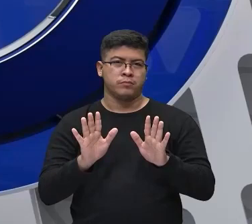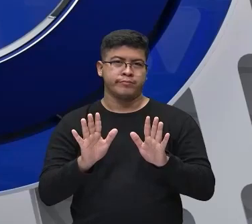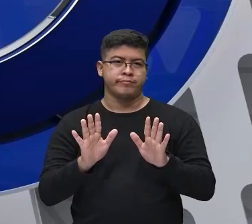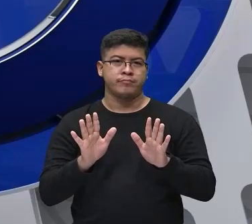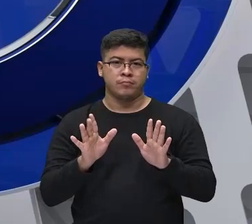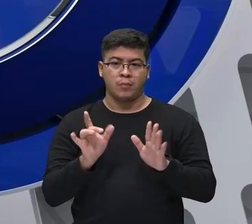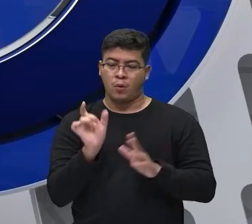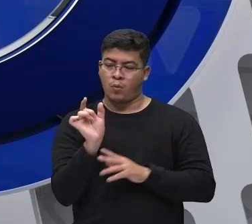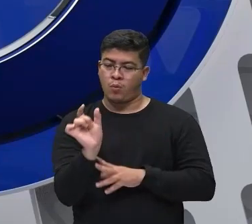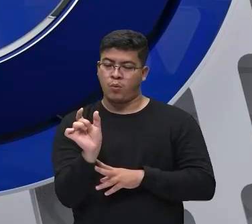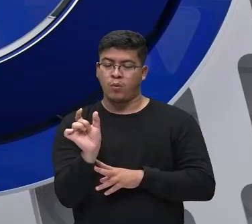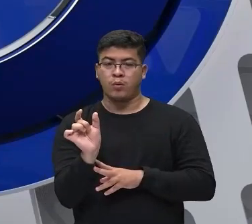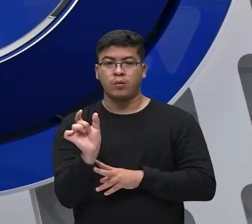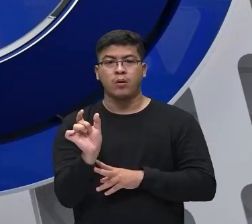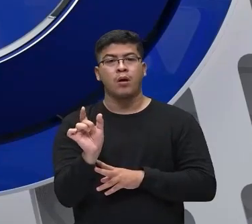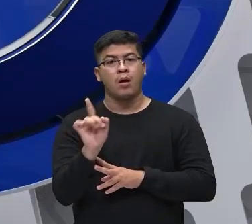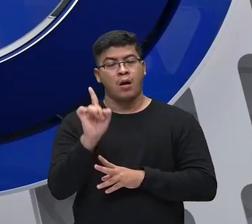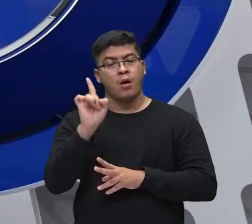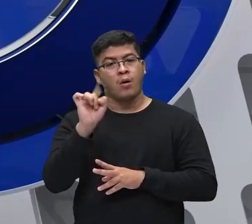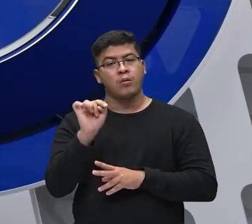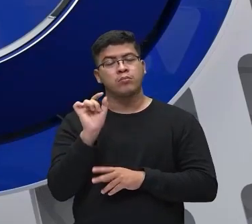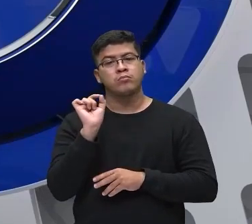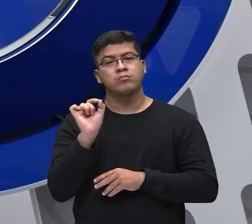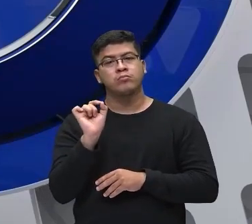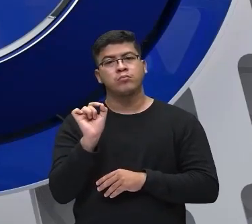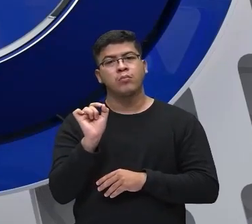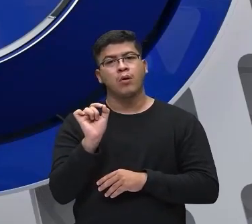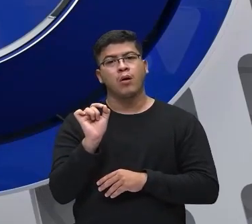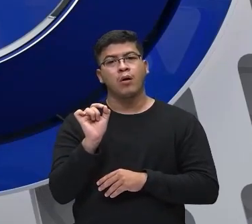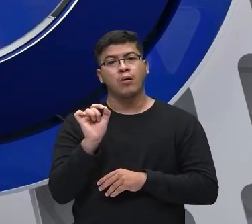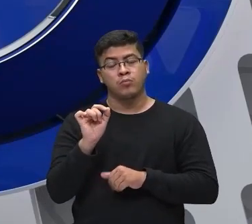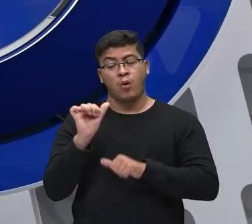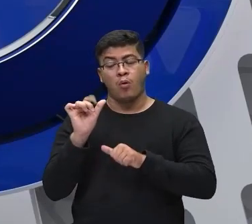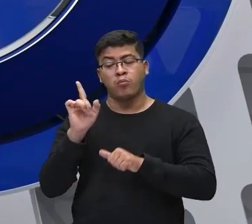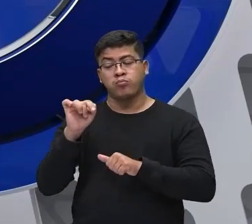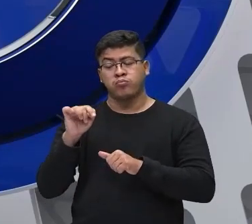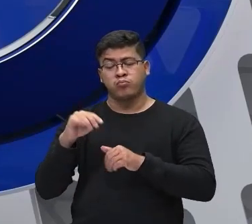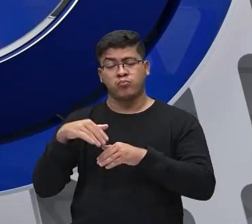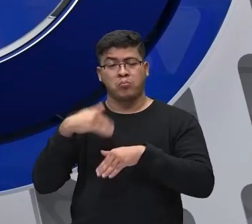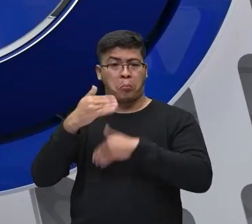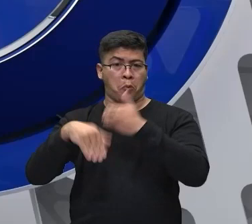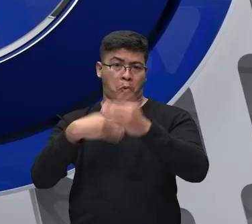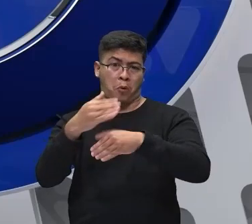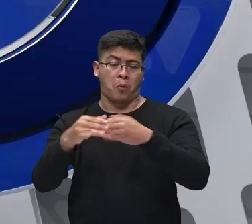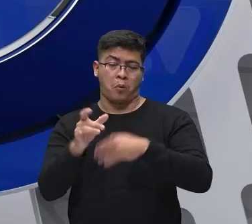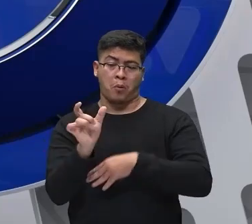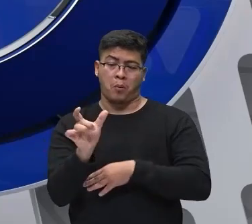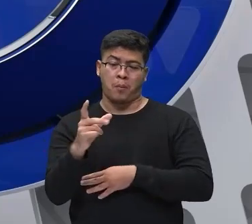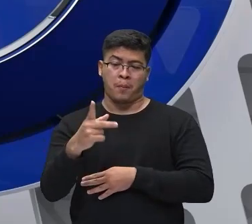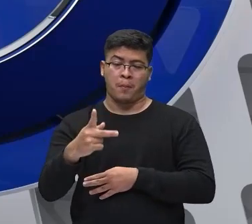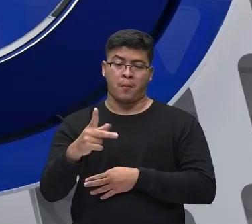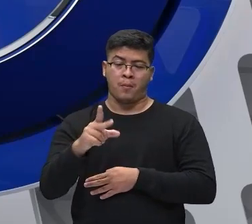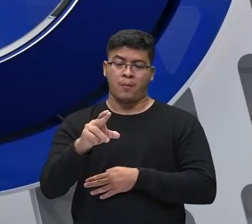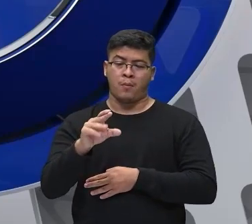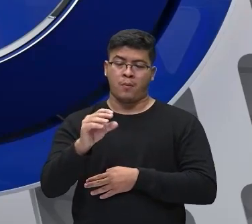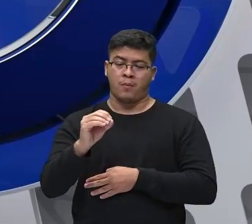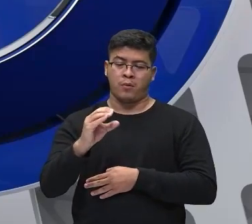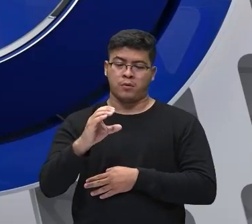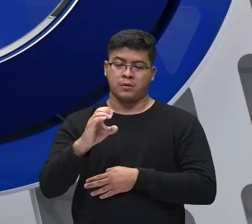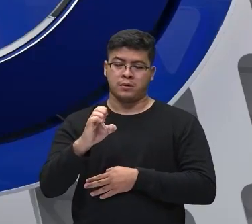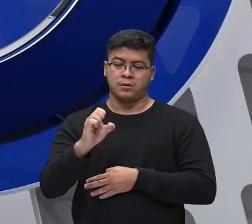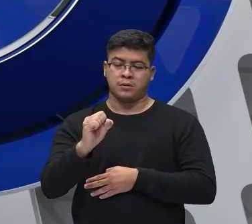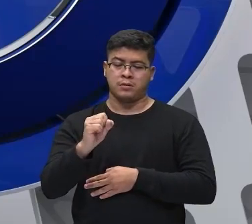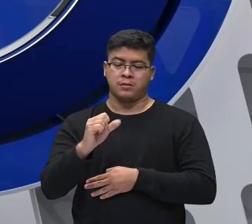esse objeto. Na verdade, ele é um processador, vamos usar a palavra processador, que vai receber essa